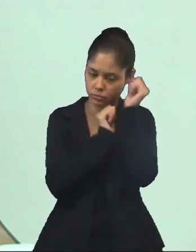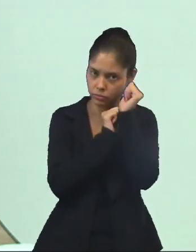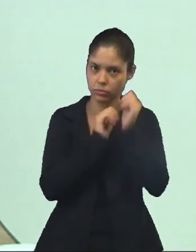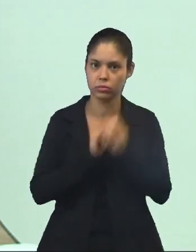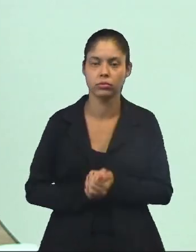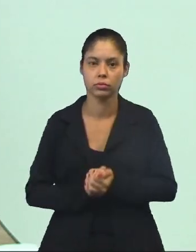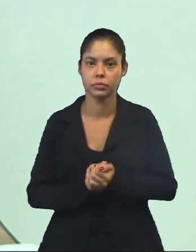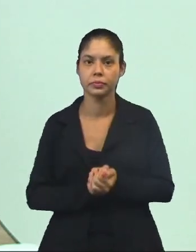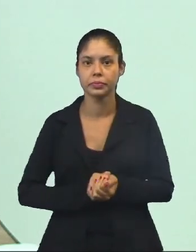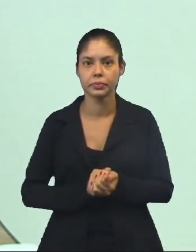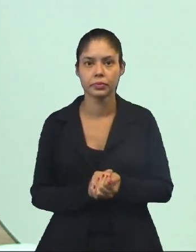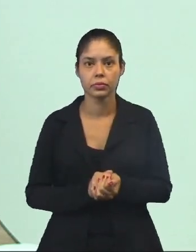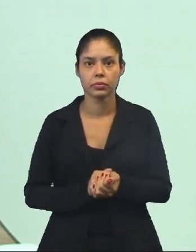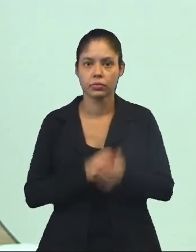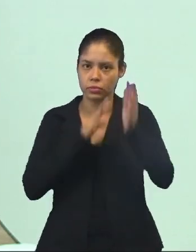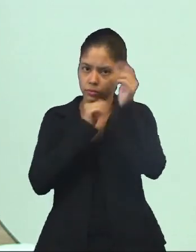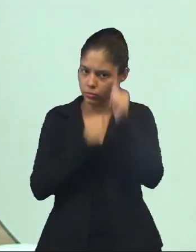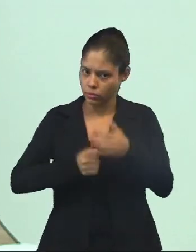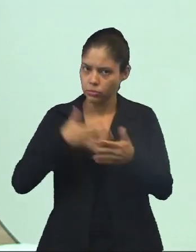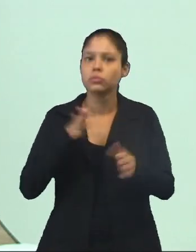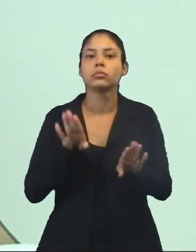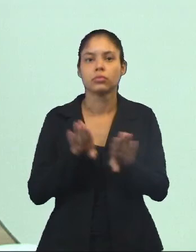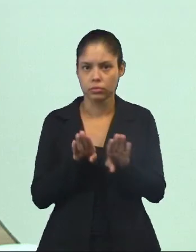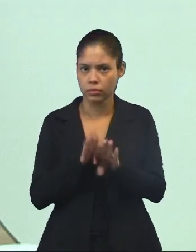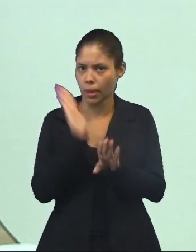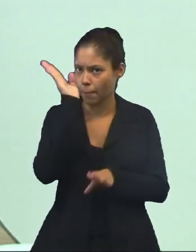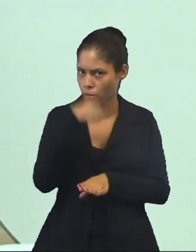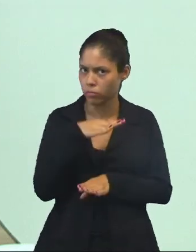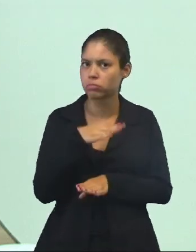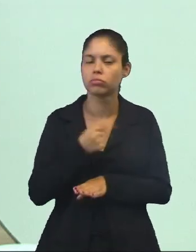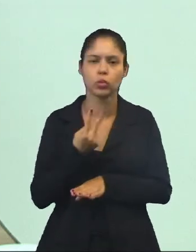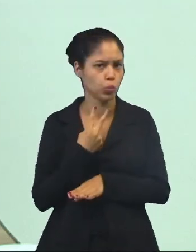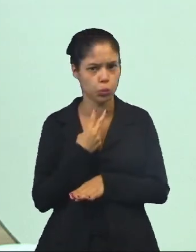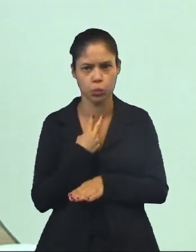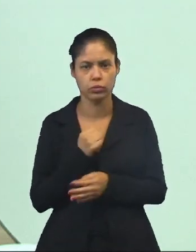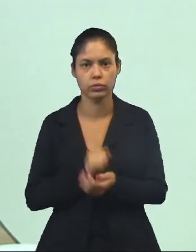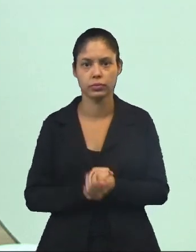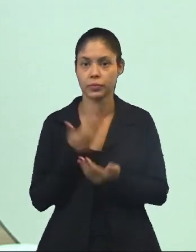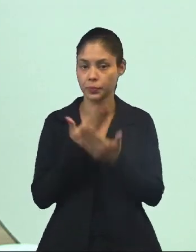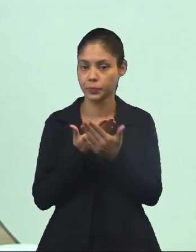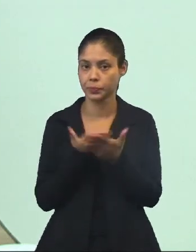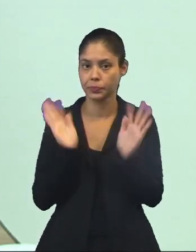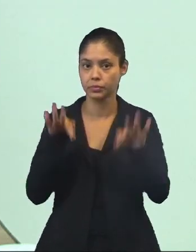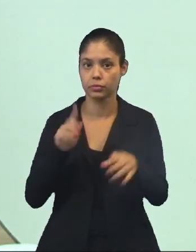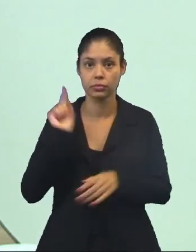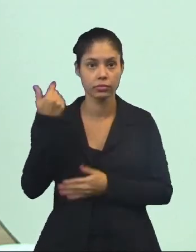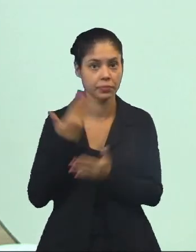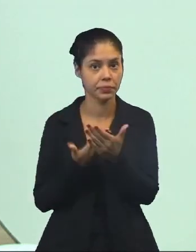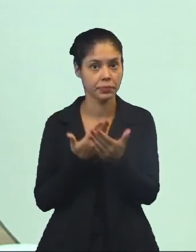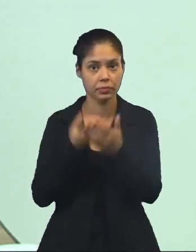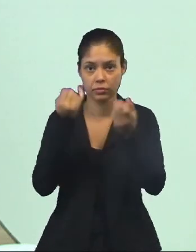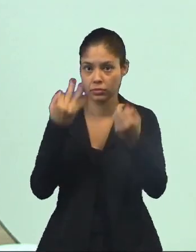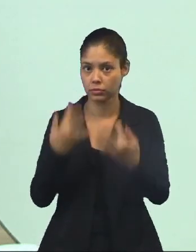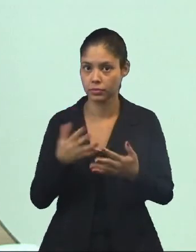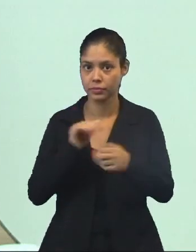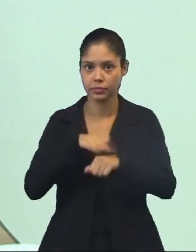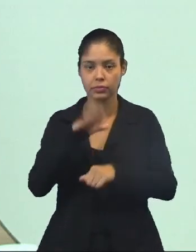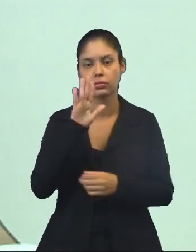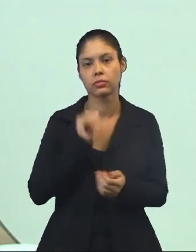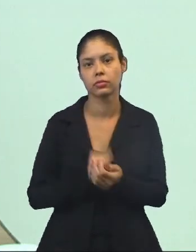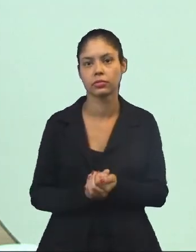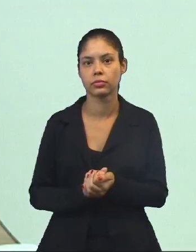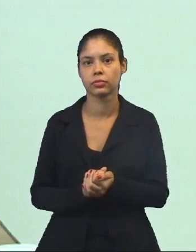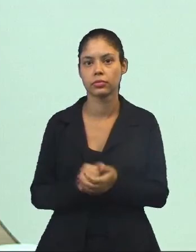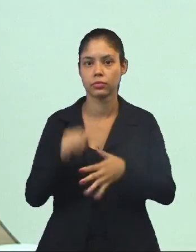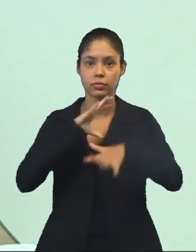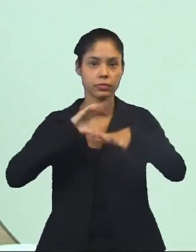adequado de nós dormirmos. Dormir demais também não é bom, tá? Nossa aula fica por aqui. Na próxima aula eu vou explicar um pouco mais sobre